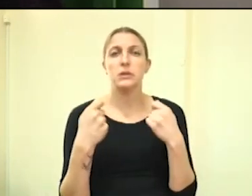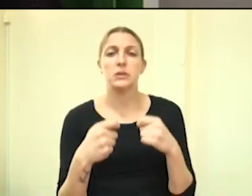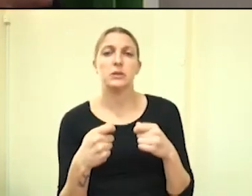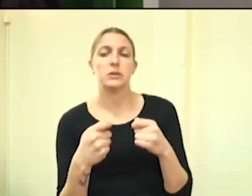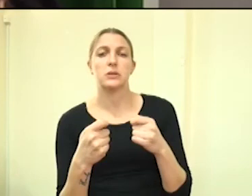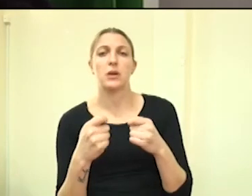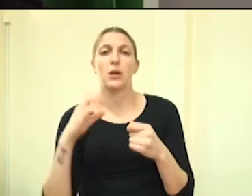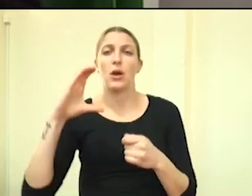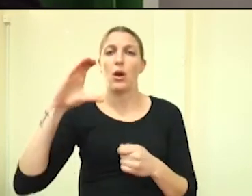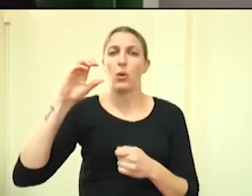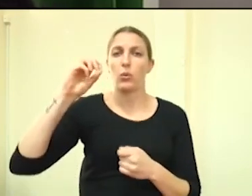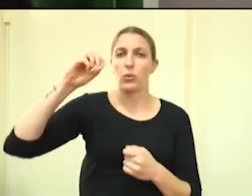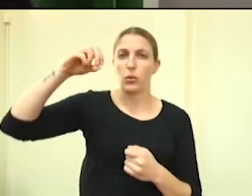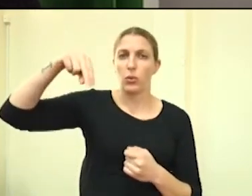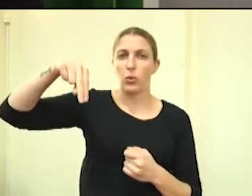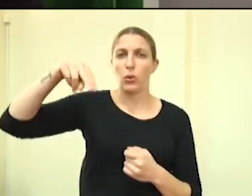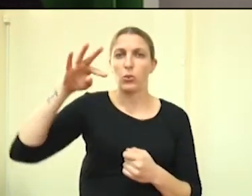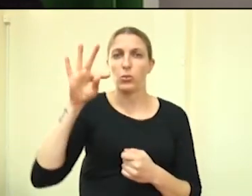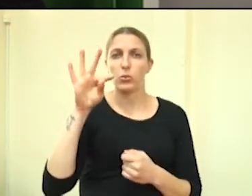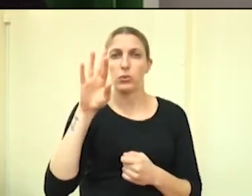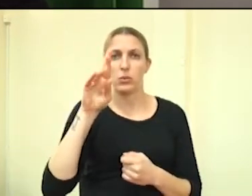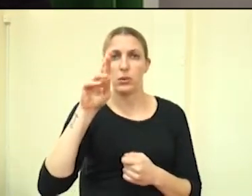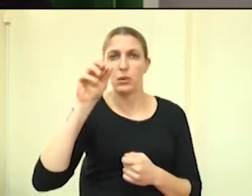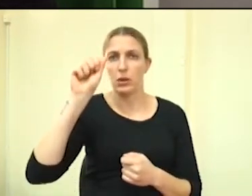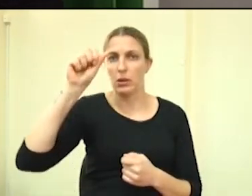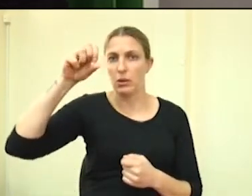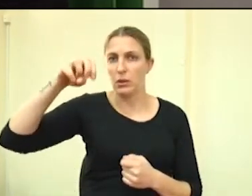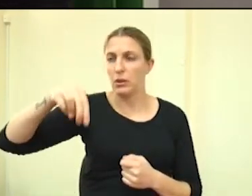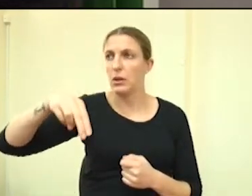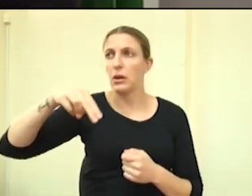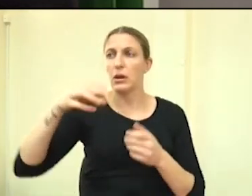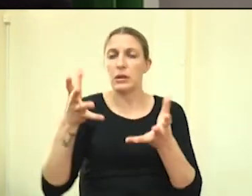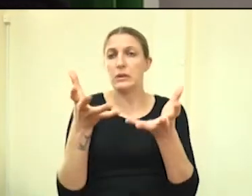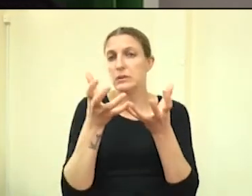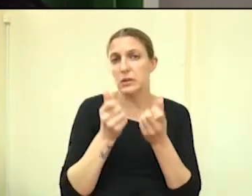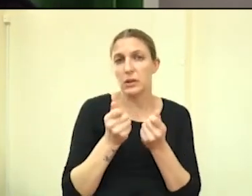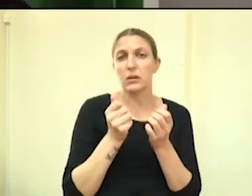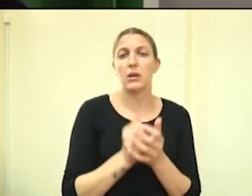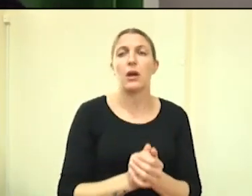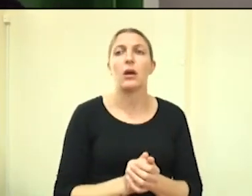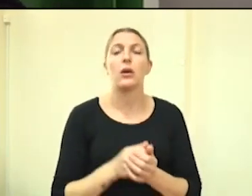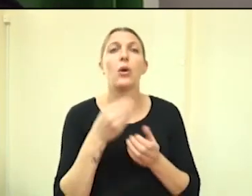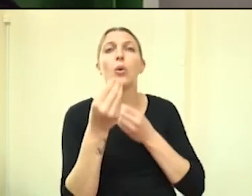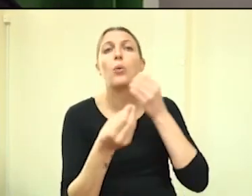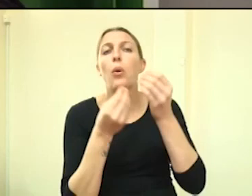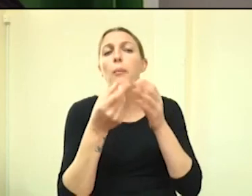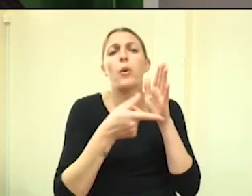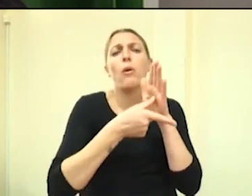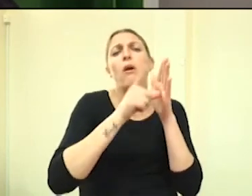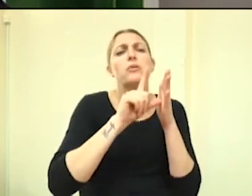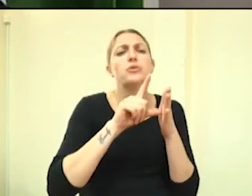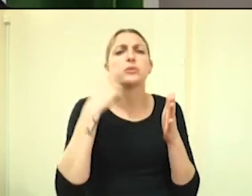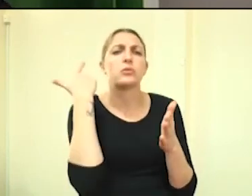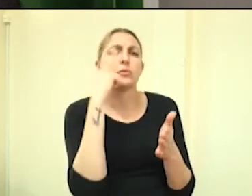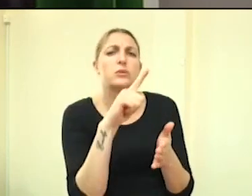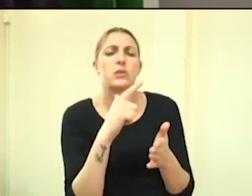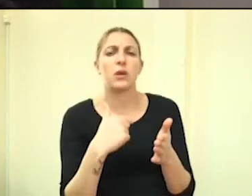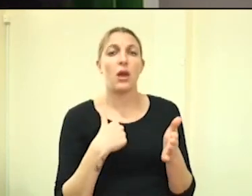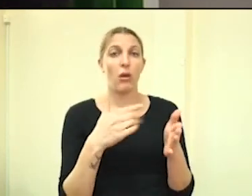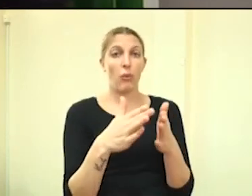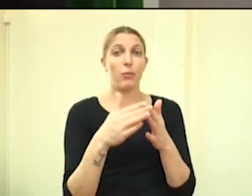pessoas ir lá fazer uma copa, daí coloco. Mas então como é que antes não dava? Eu pedi, vereadores, aqui, eu pedi uma elevada na